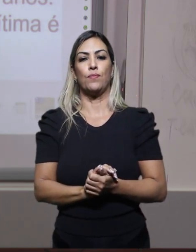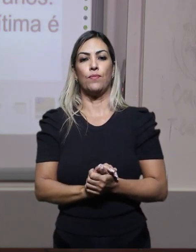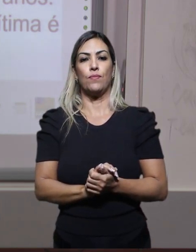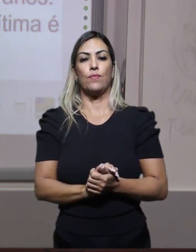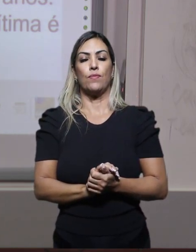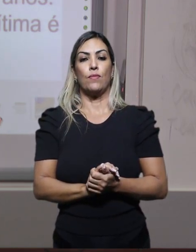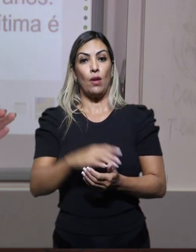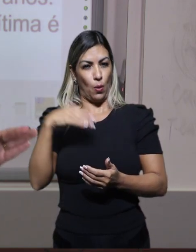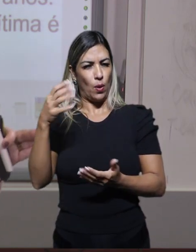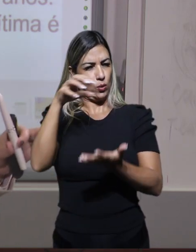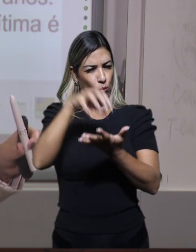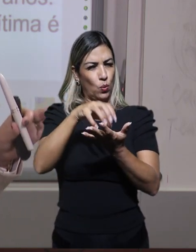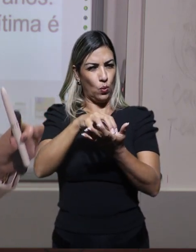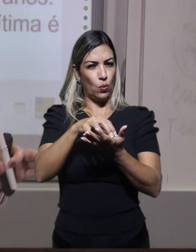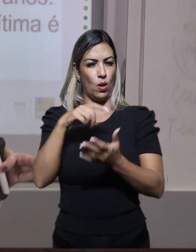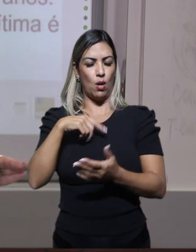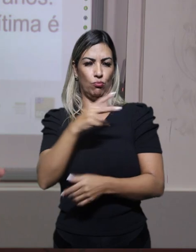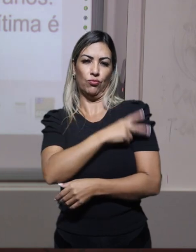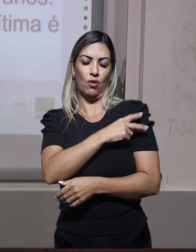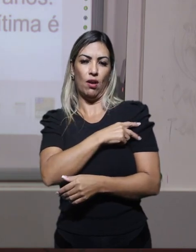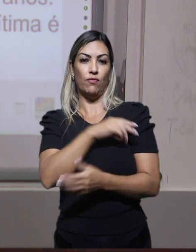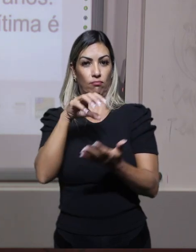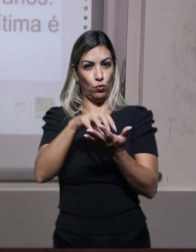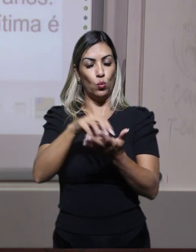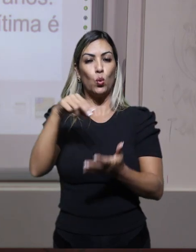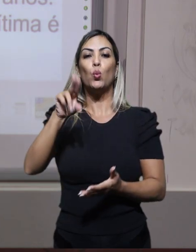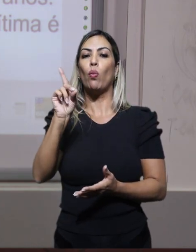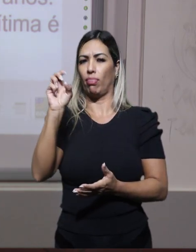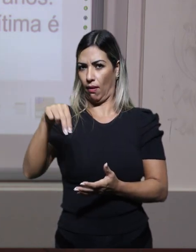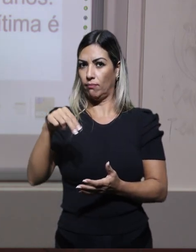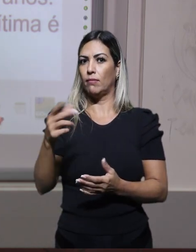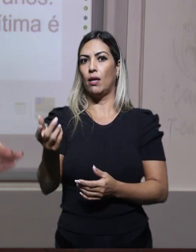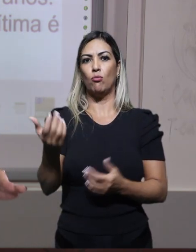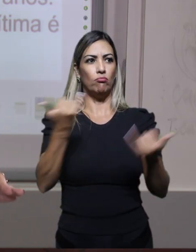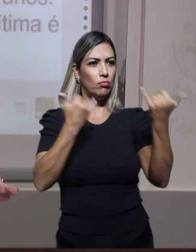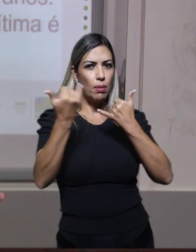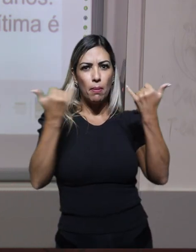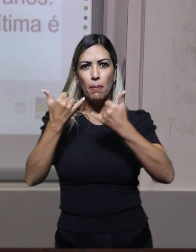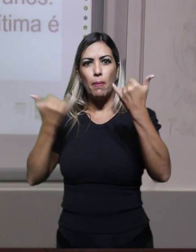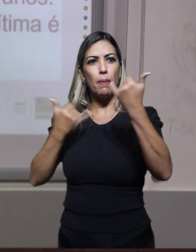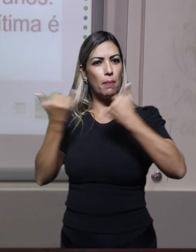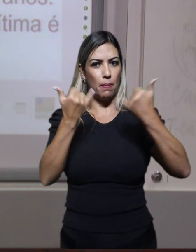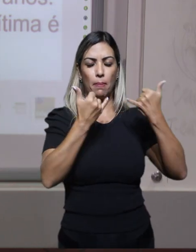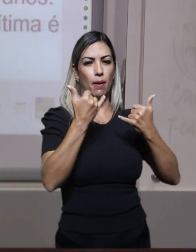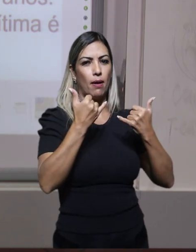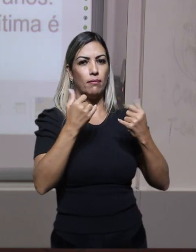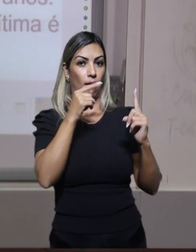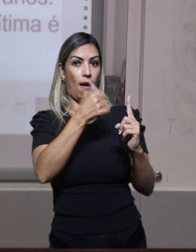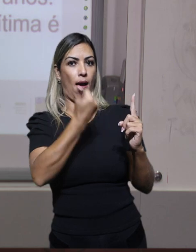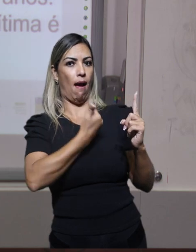quando eu estive à frente do NUDEM nesses 4 anos, recebi diversos relatos de